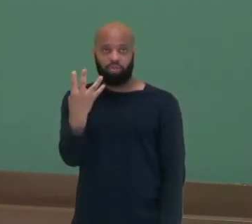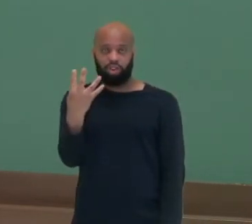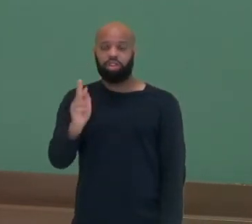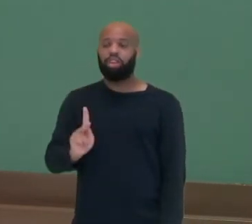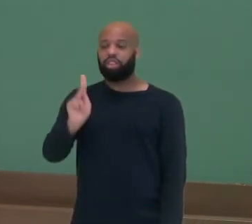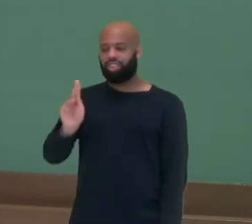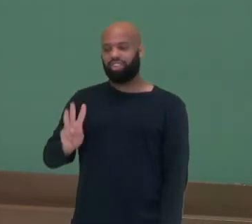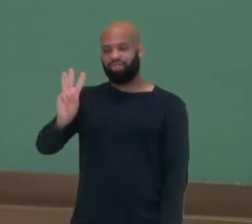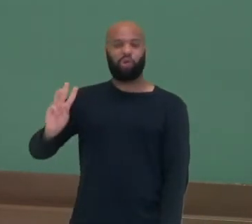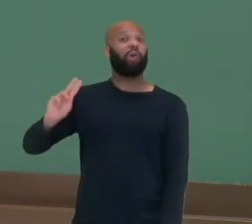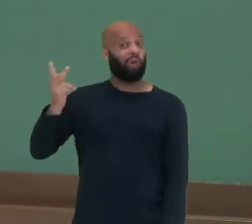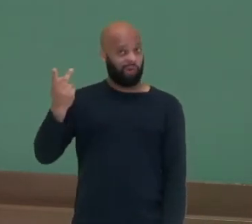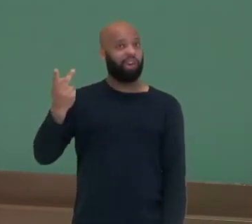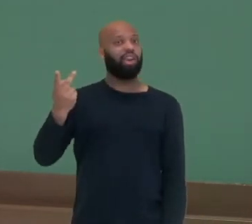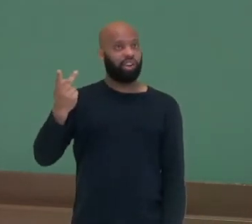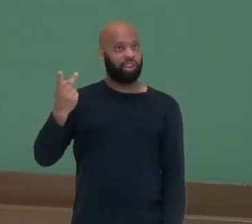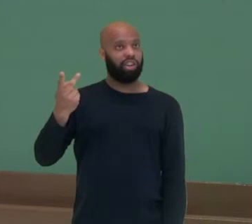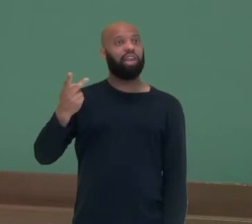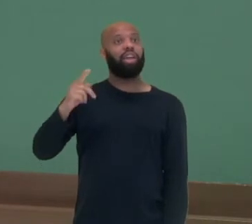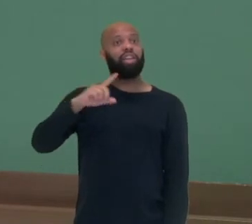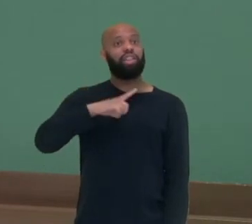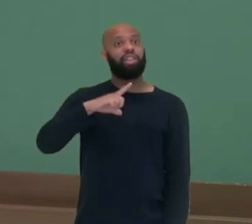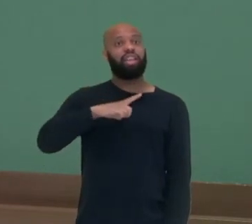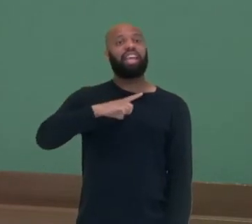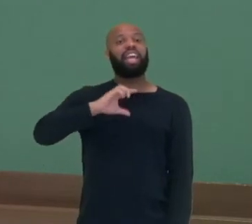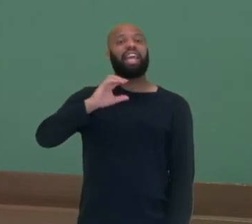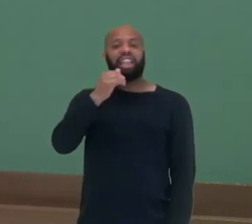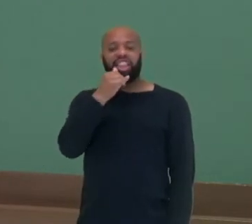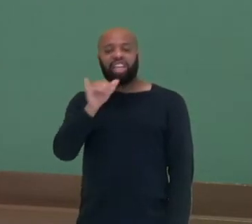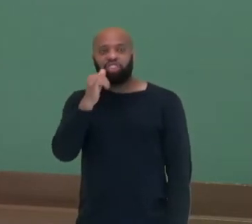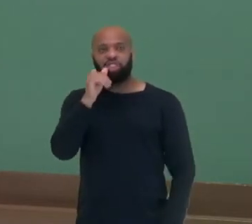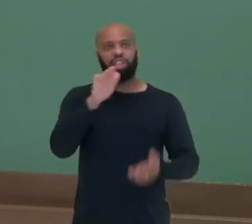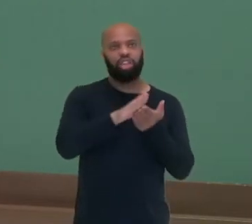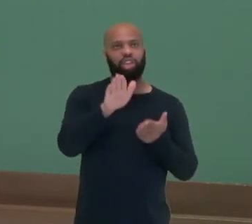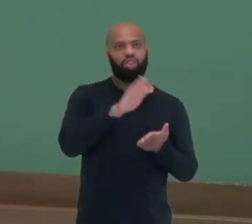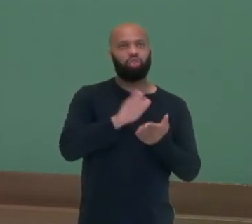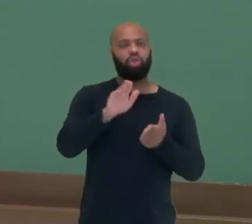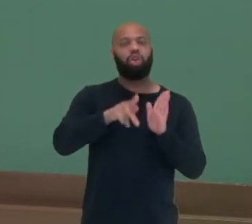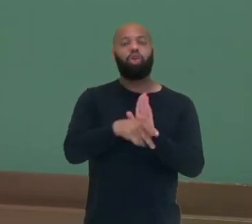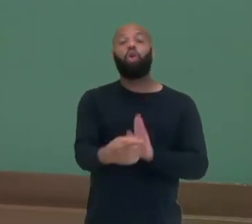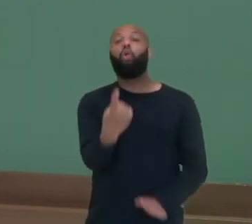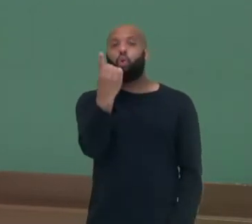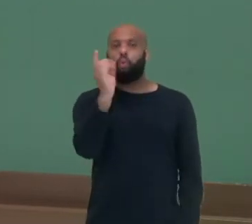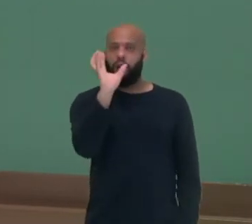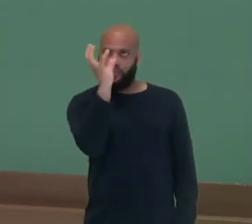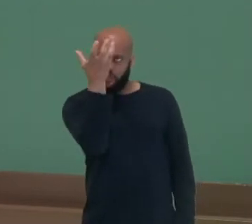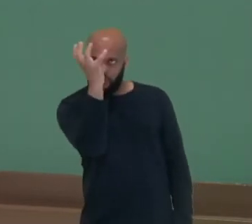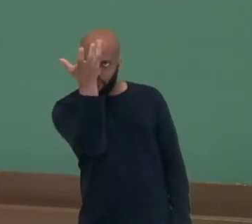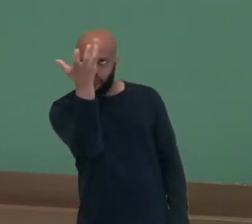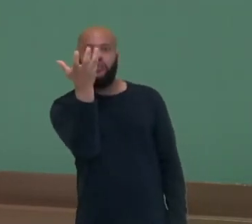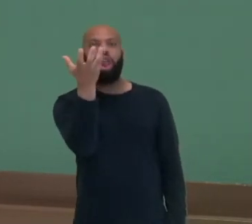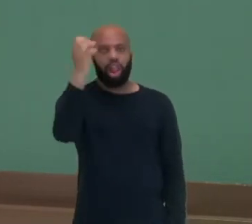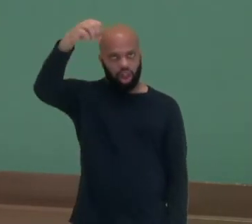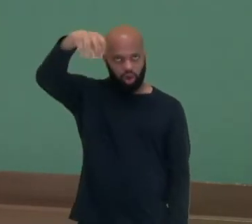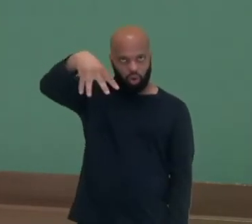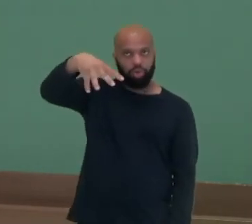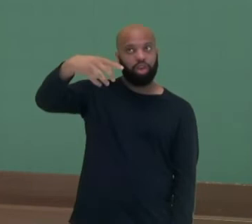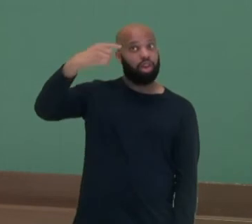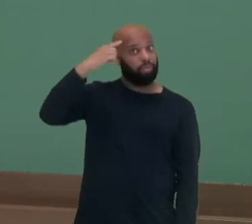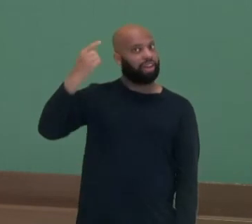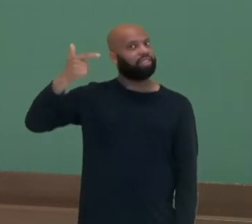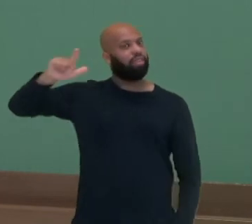14,4 kWh de energia consumida somente por essa lâmpada. Pensarmos nos